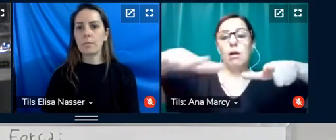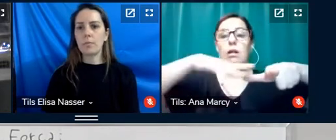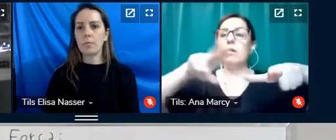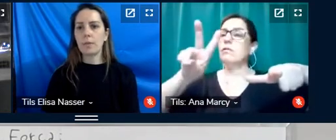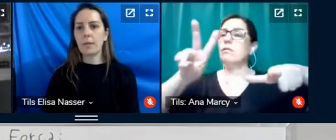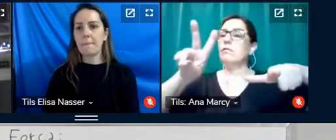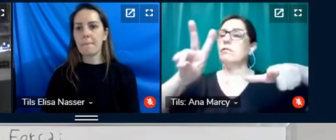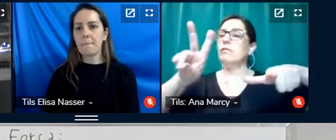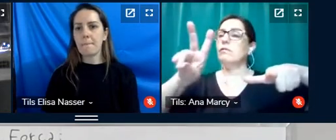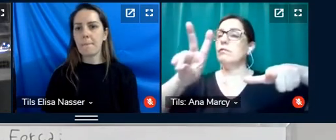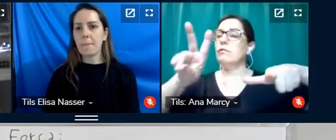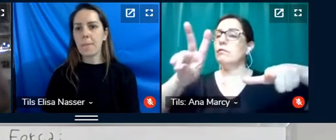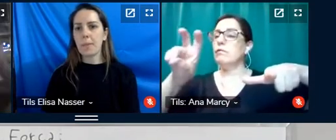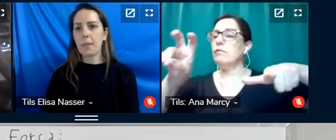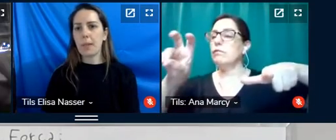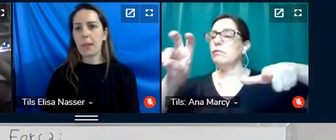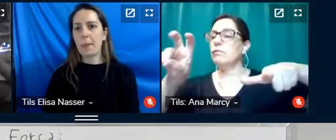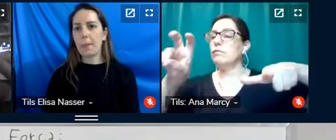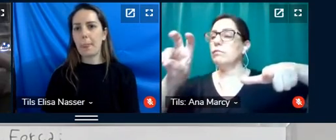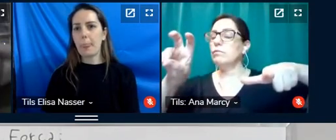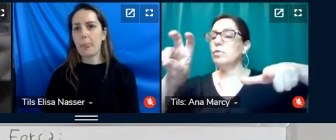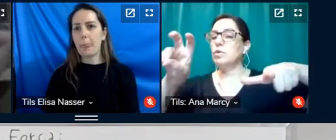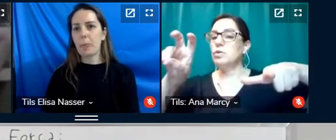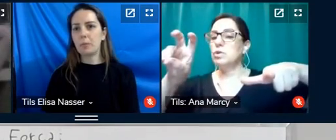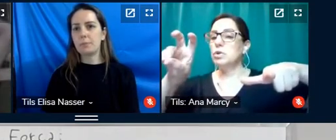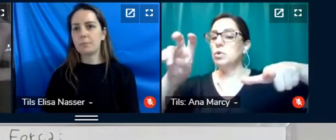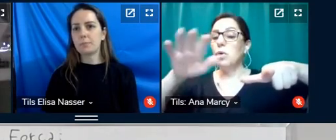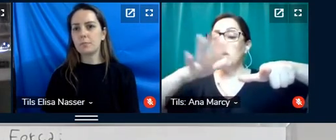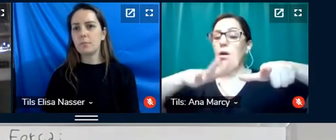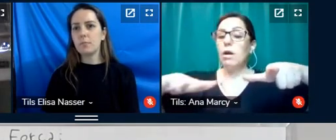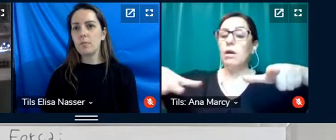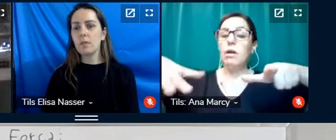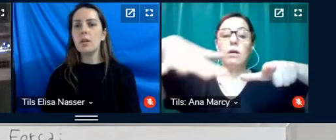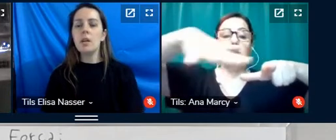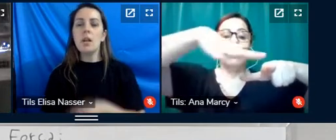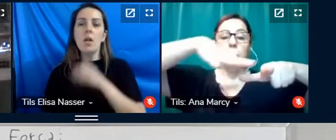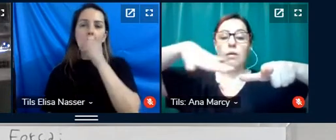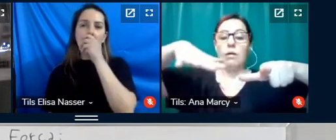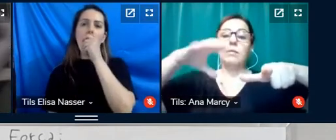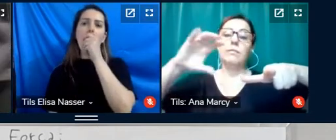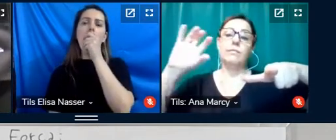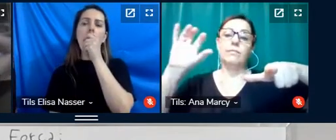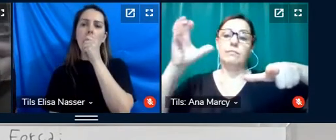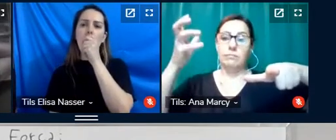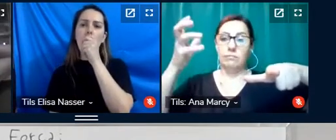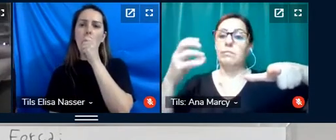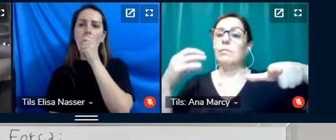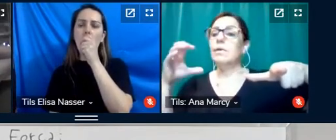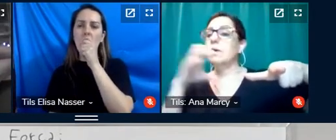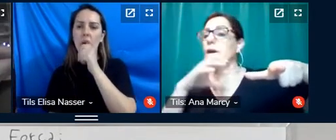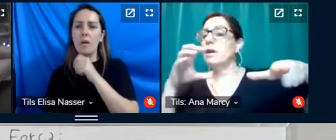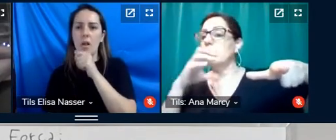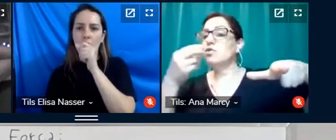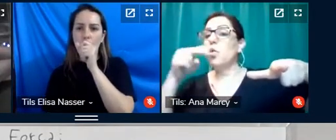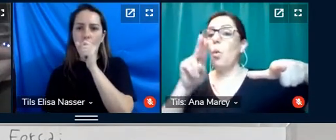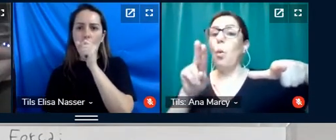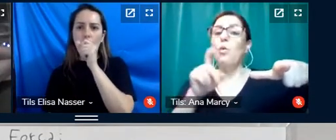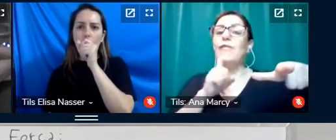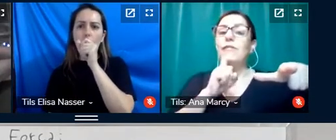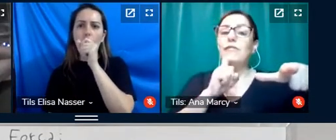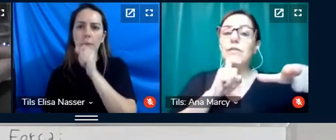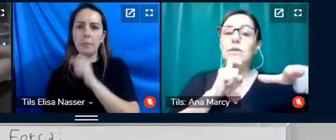eu dizer como é que está a temperatura aqui. Né? Então, a temperatura é uma propriedade escalar.